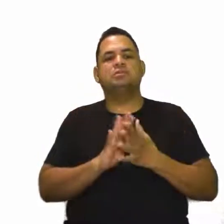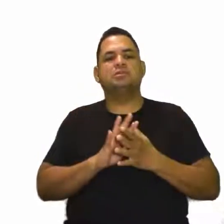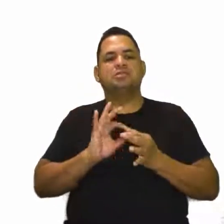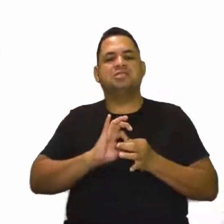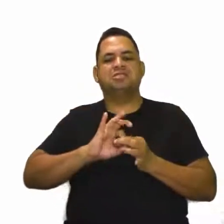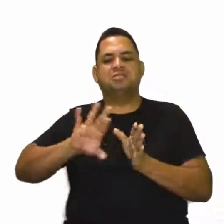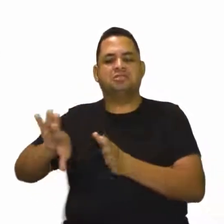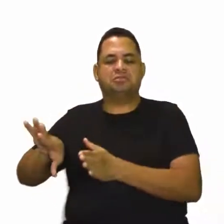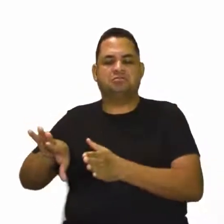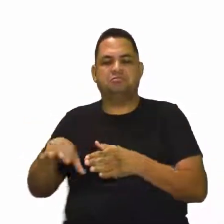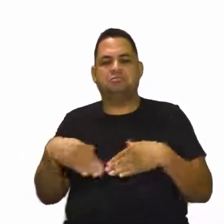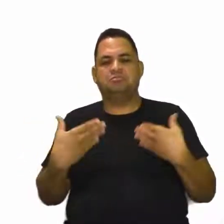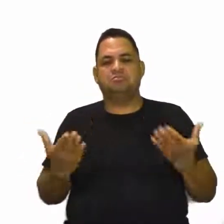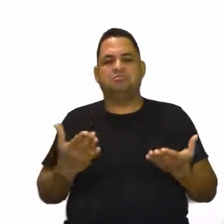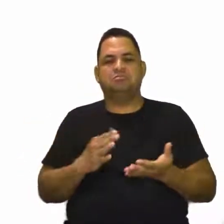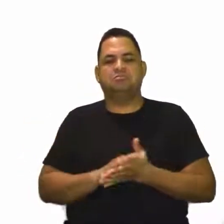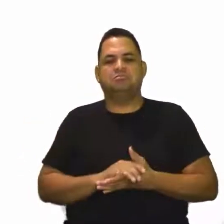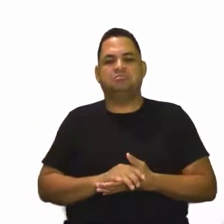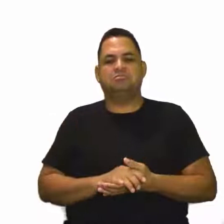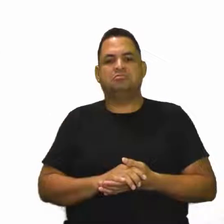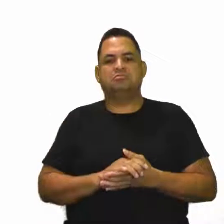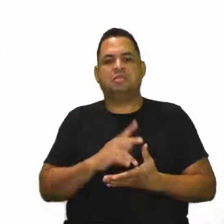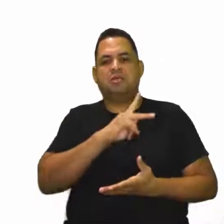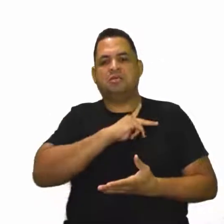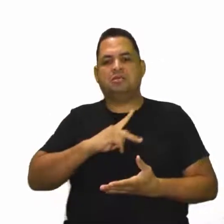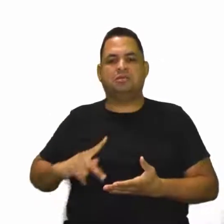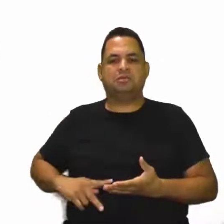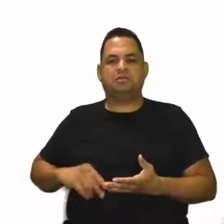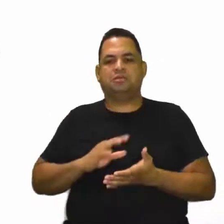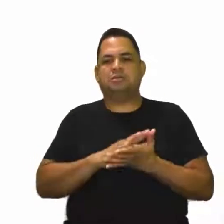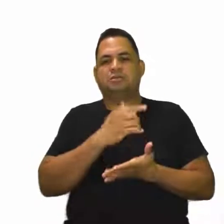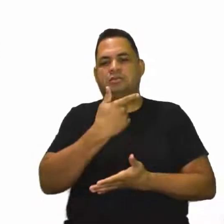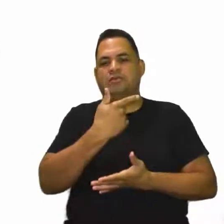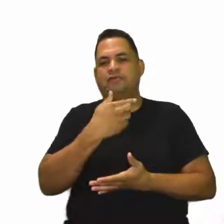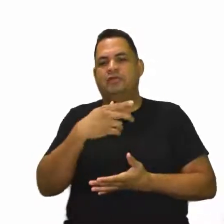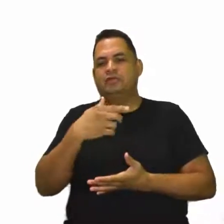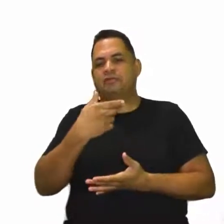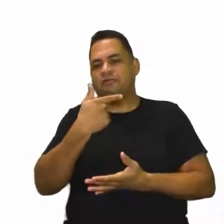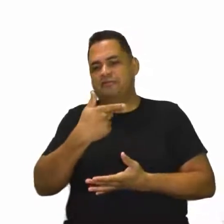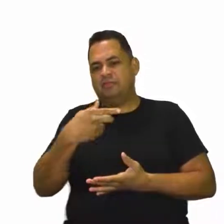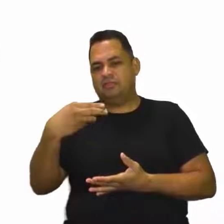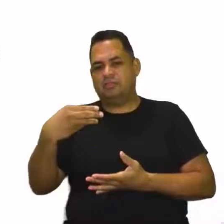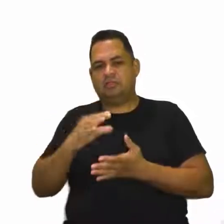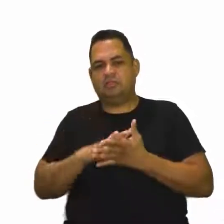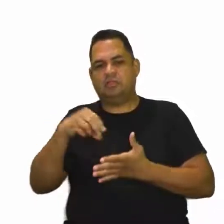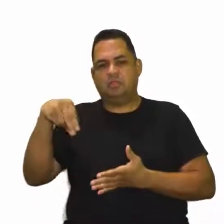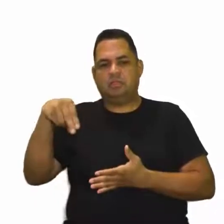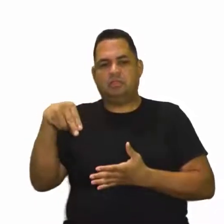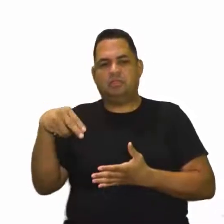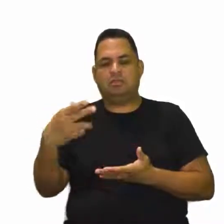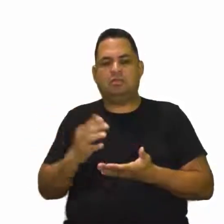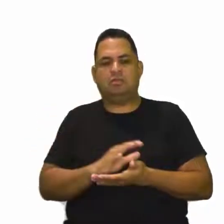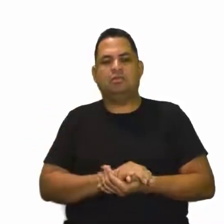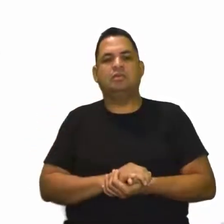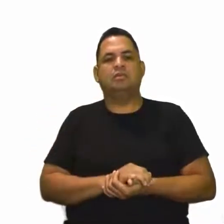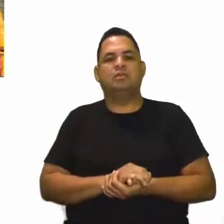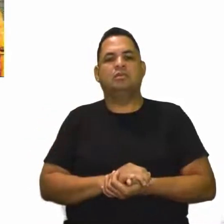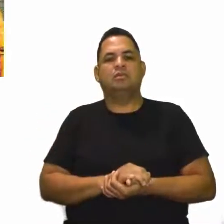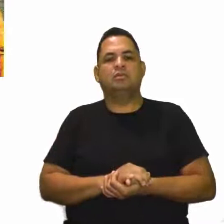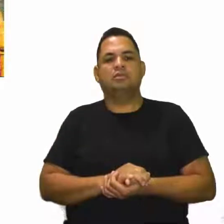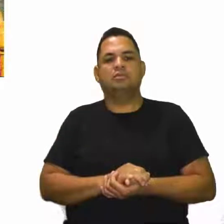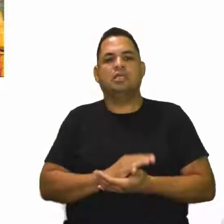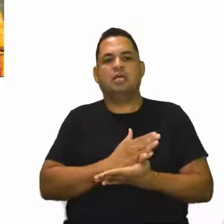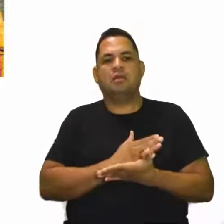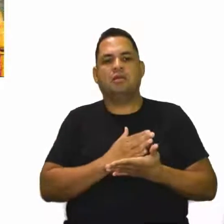renunciou. Renuncia à presidência no dia 23 de novembro. Mas peraí, vai ficar assim mesmo? Negativo. Aí o